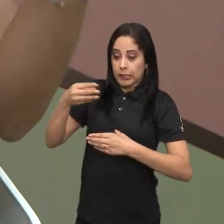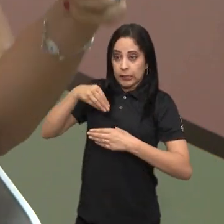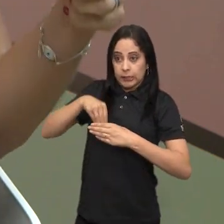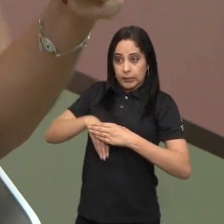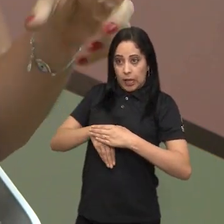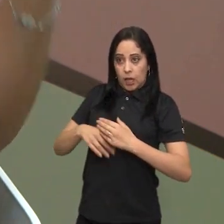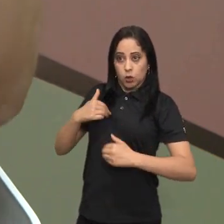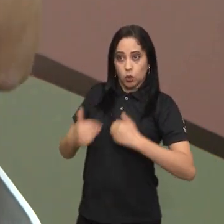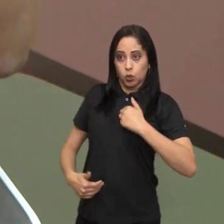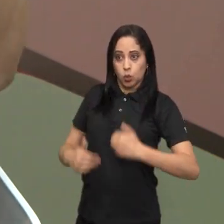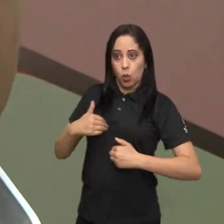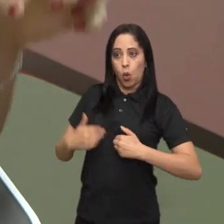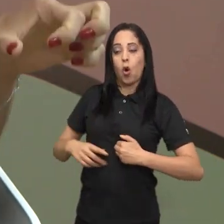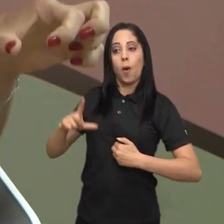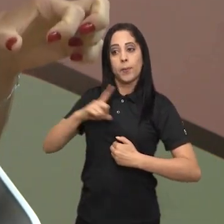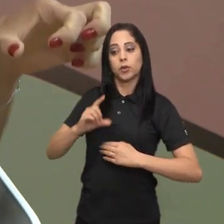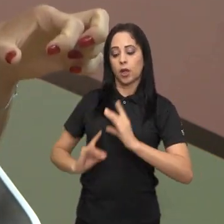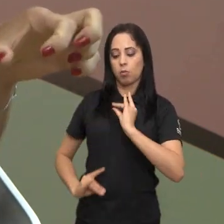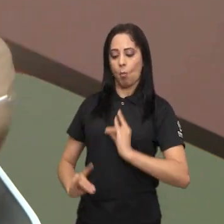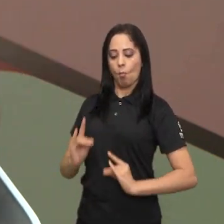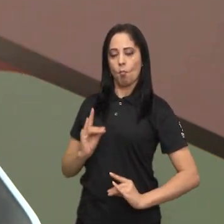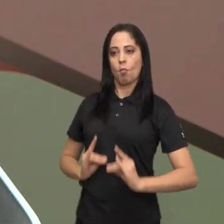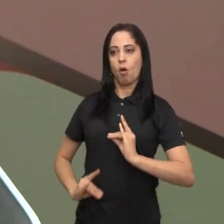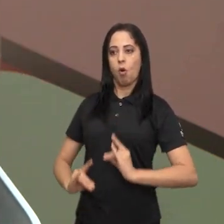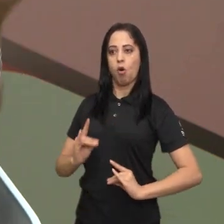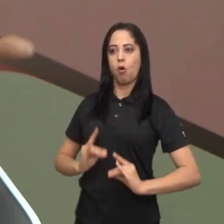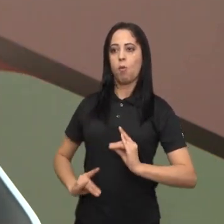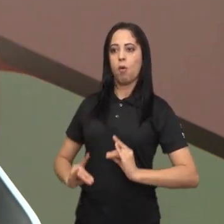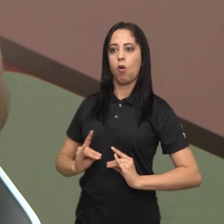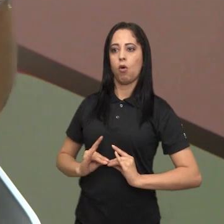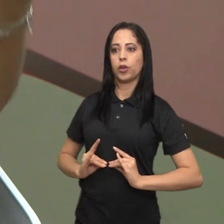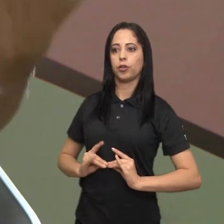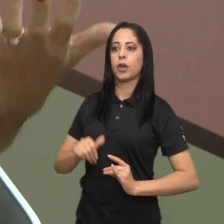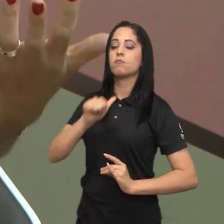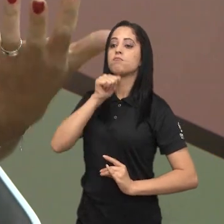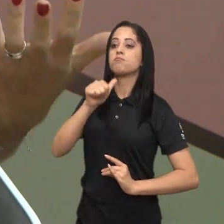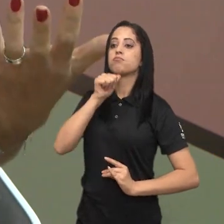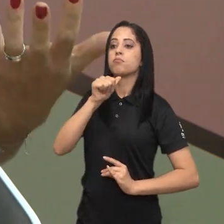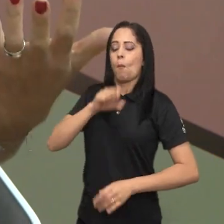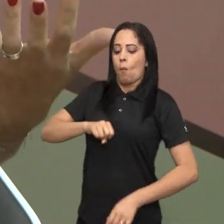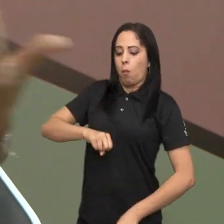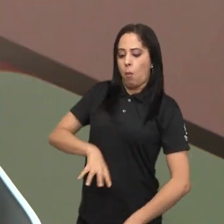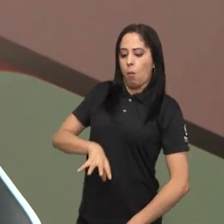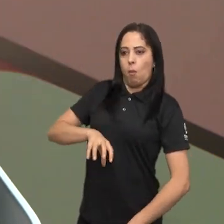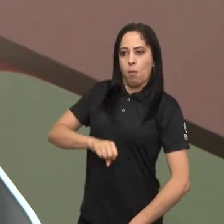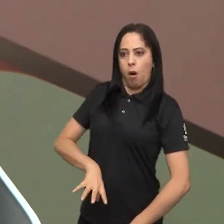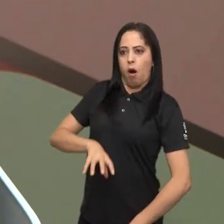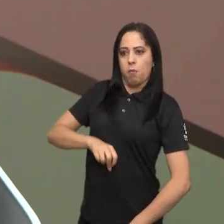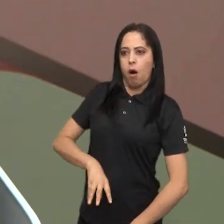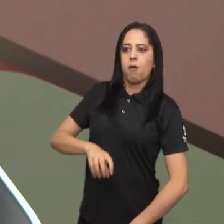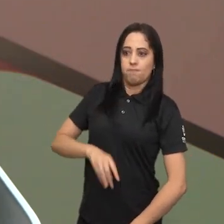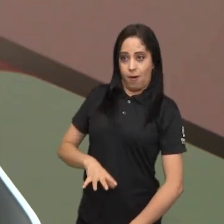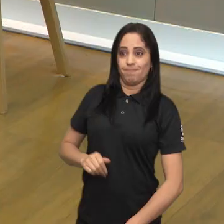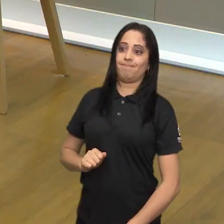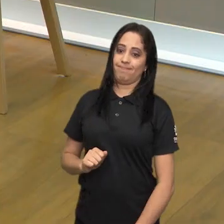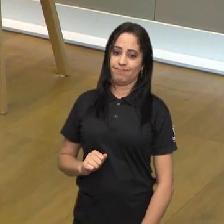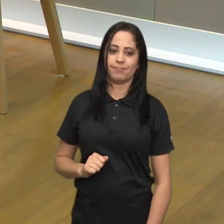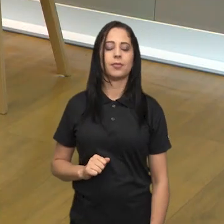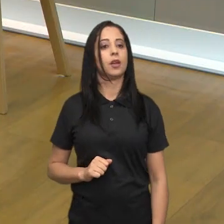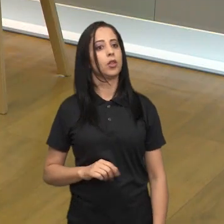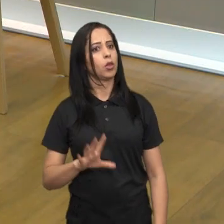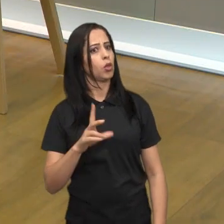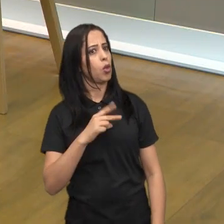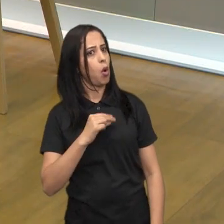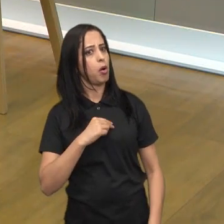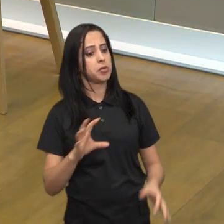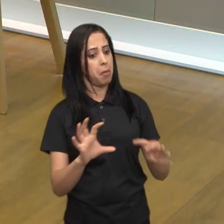um hormônio que aumenta o endométrio. Então, pode ter um excesso de sangramento menstrual por excesso de peso. Olha só, uma coisa tá